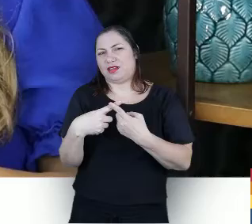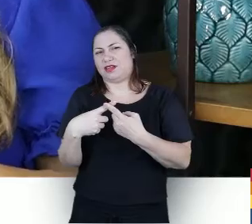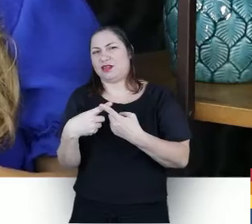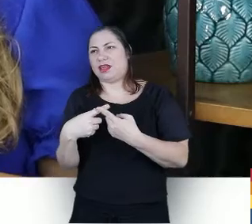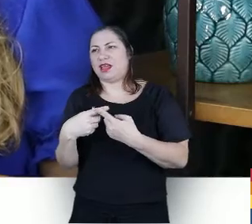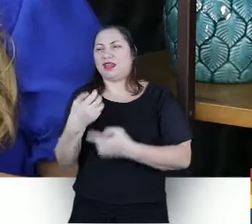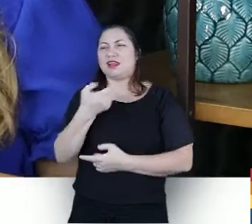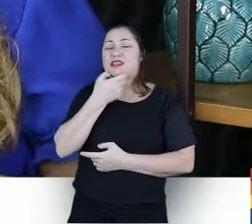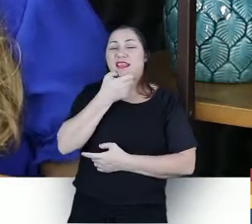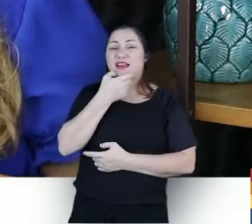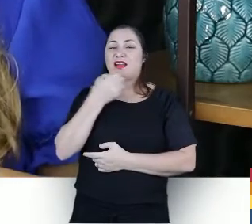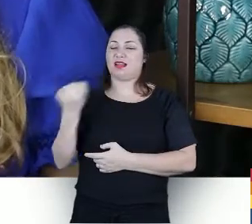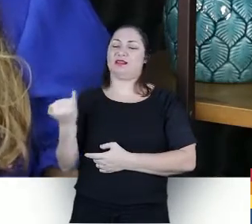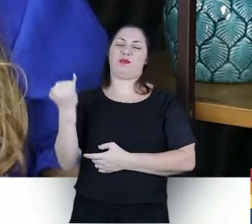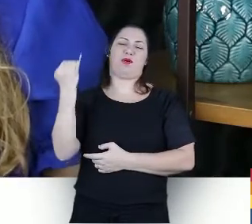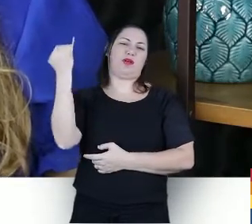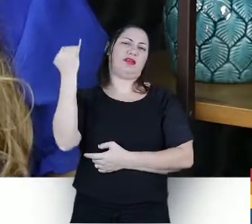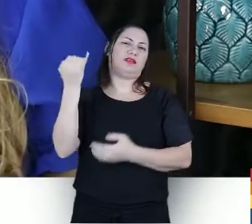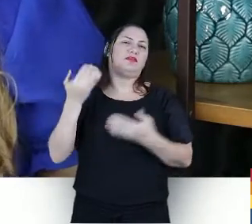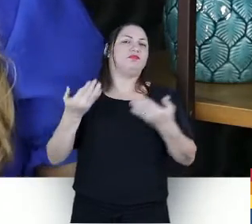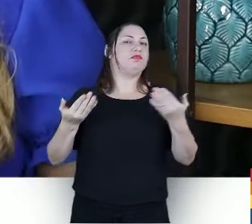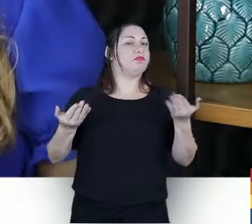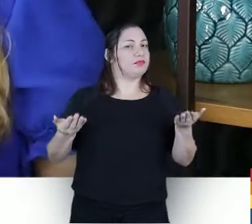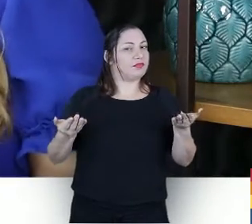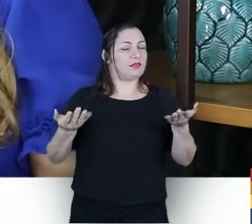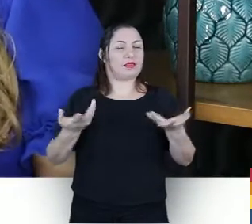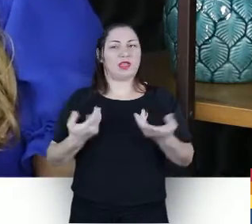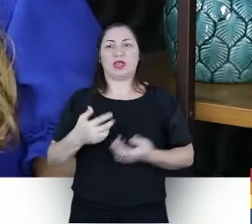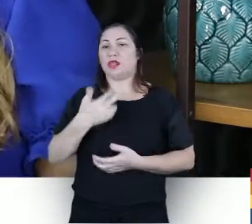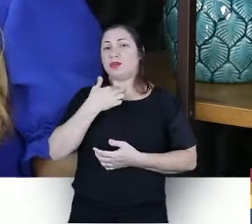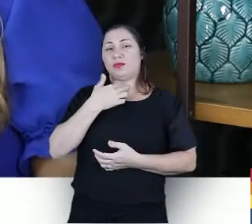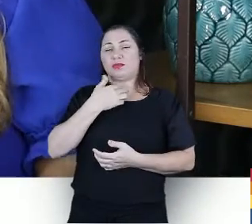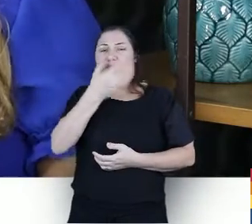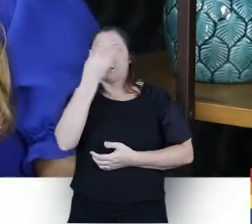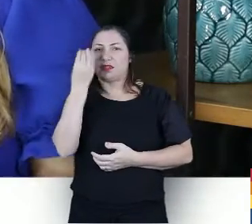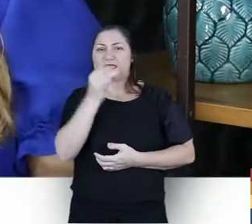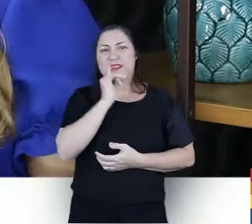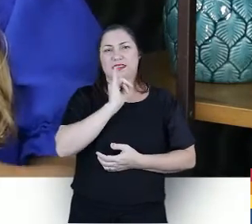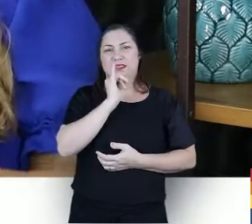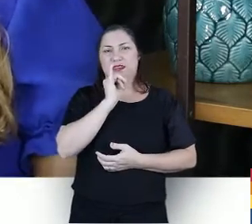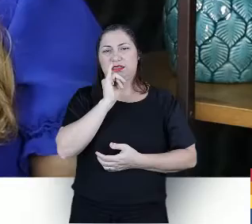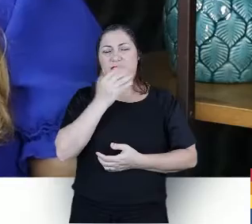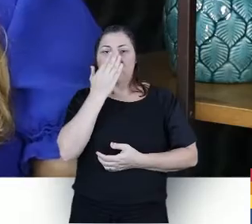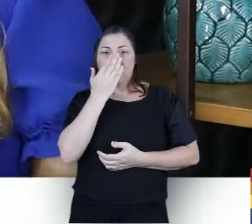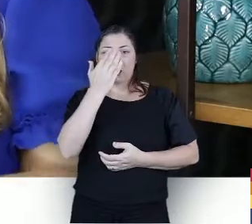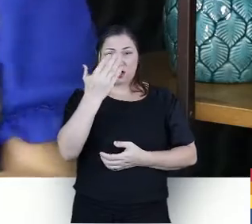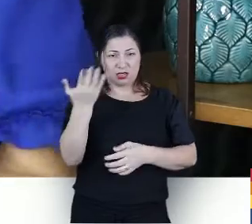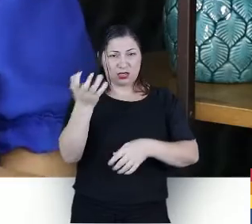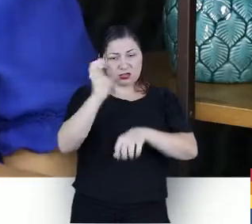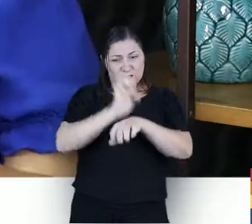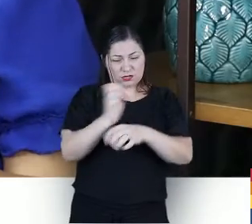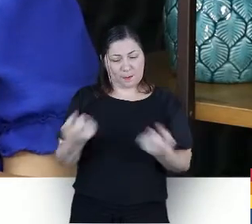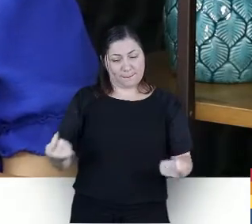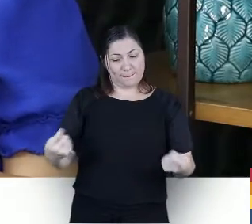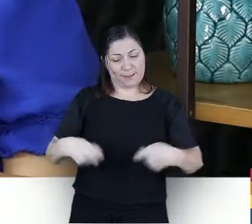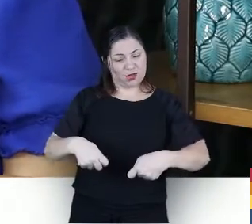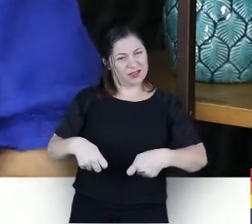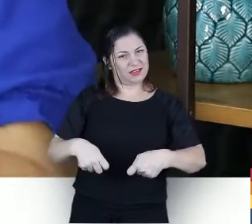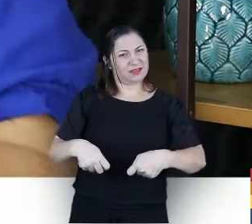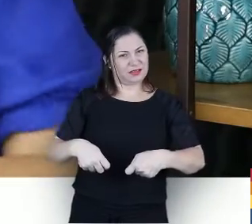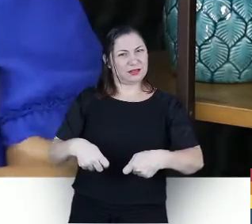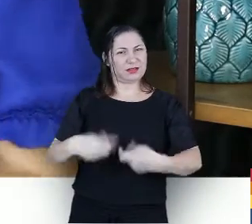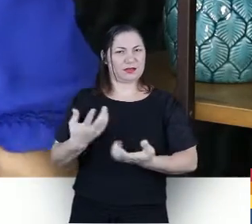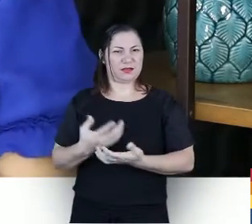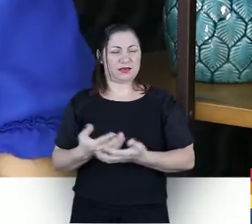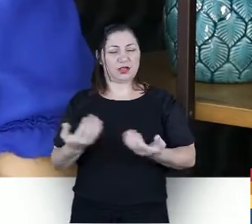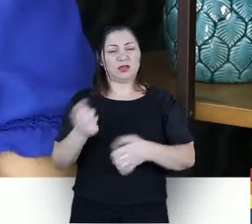um estado voltado, por exemplo, para a área do turismo, em que eu posso encontrar, andando, por exemplo, num centro histórico,